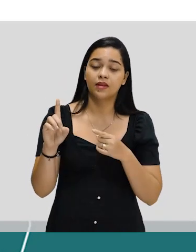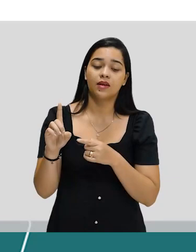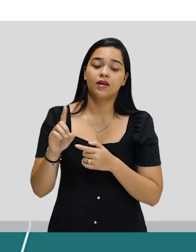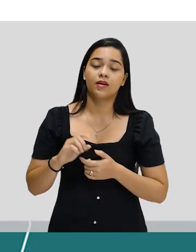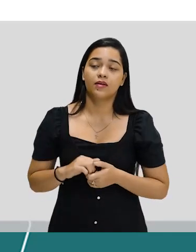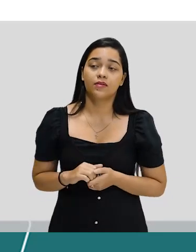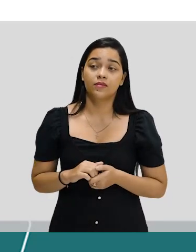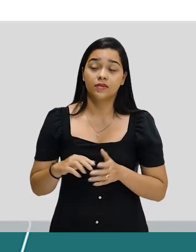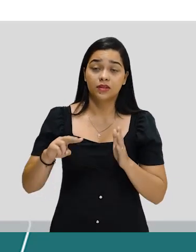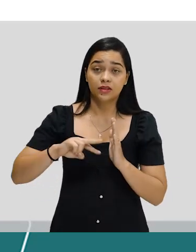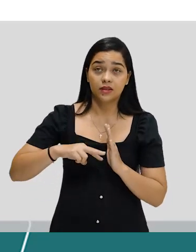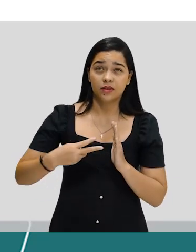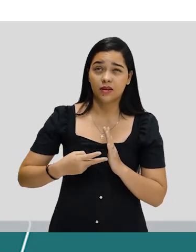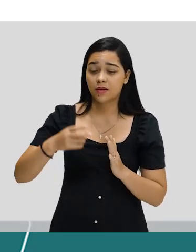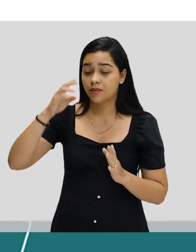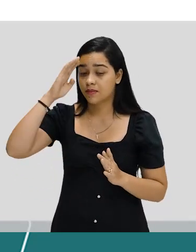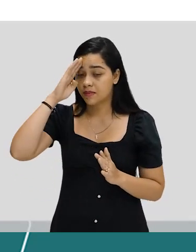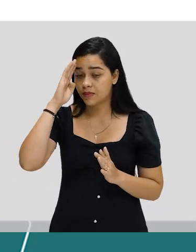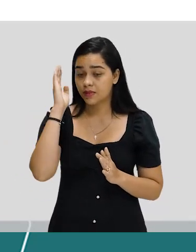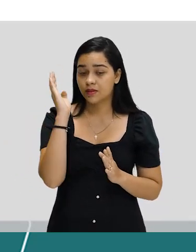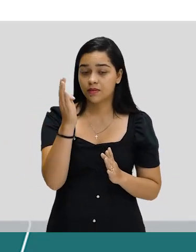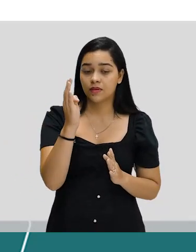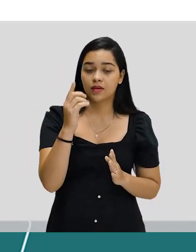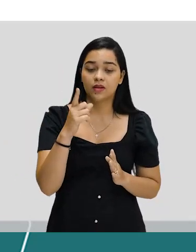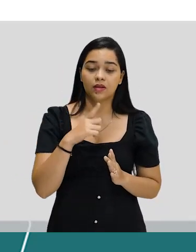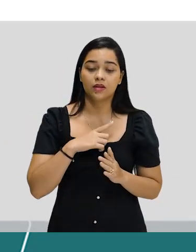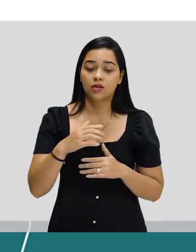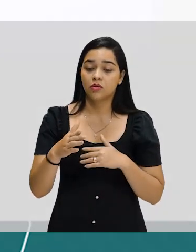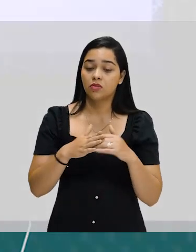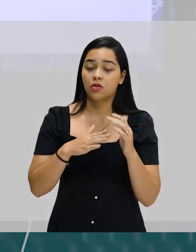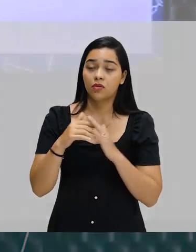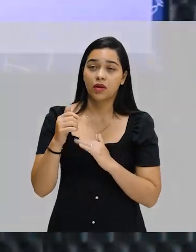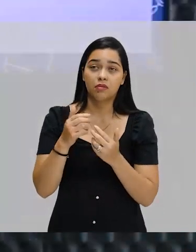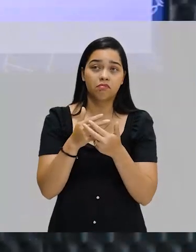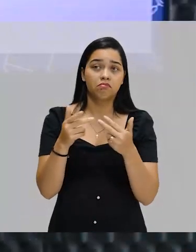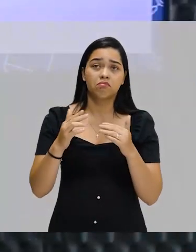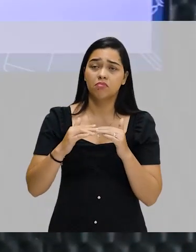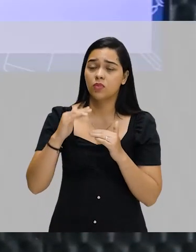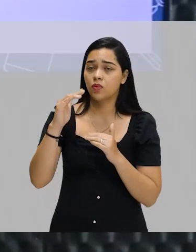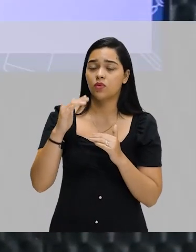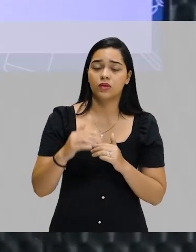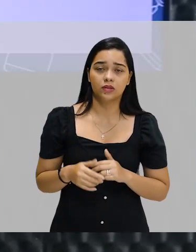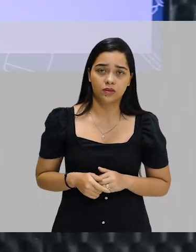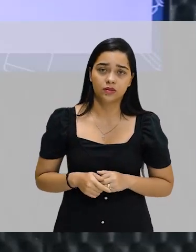Sobretudo, quer dizer, principalmente, acima de qualquer coisa.